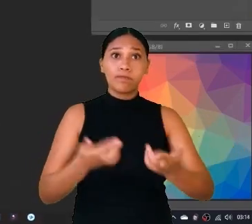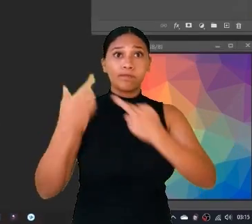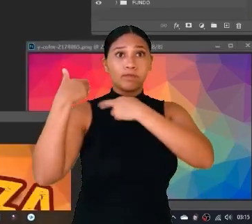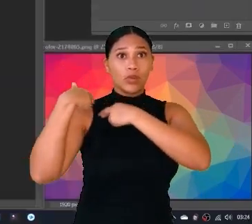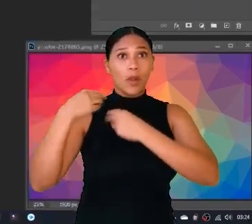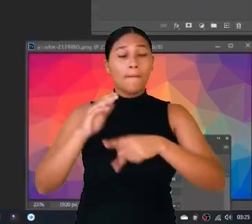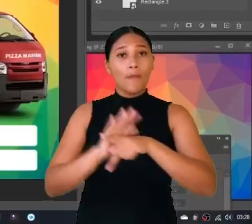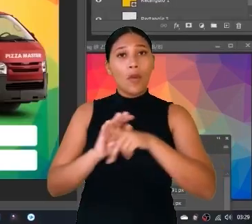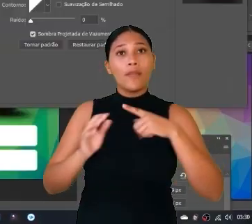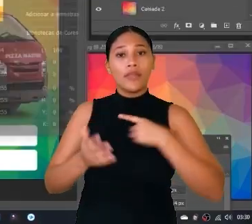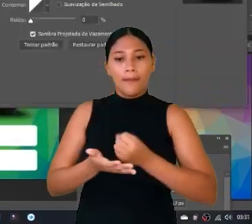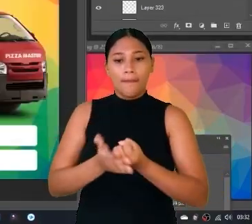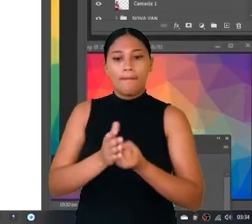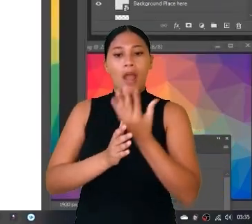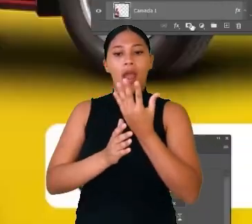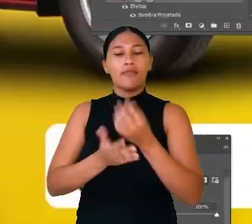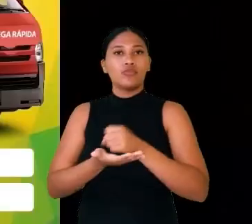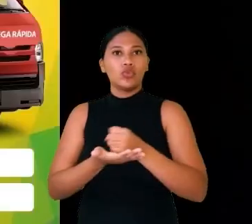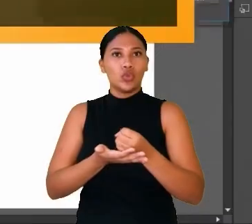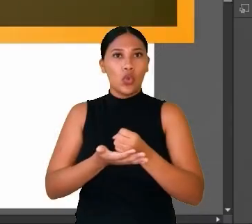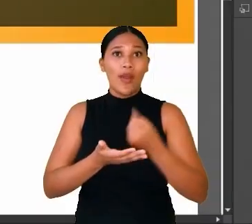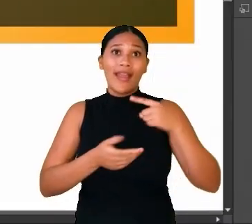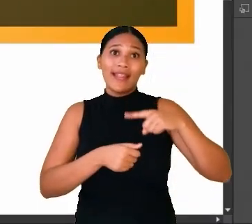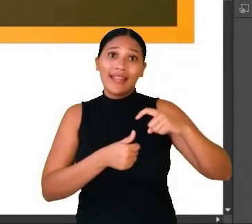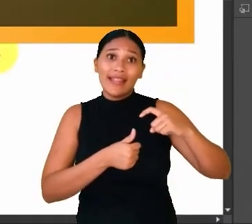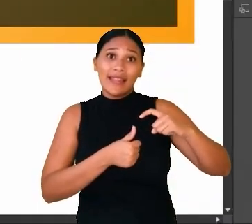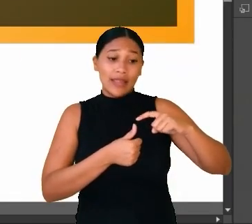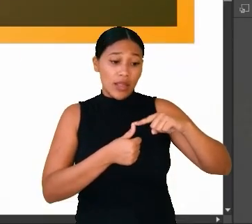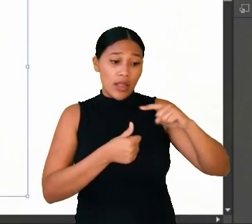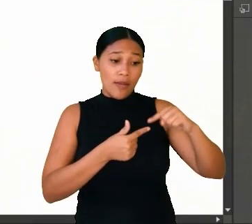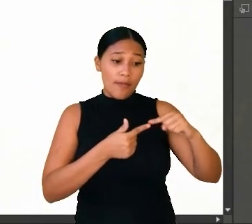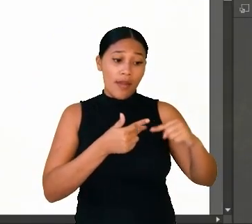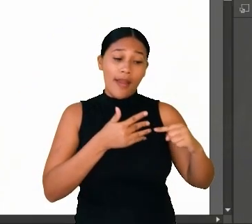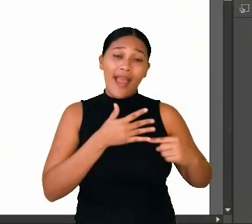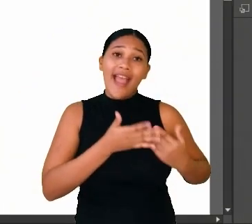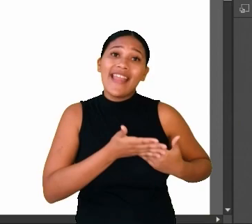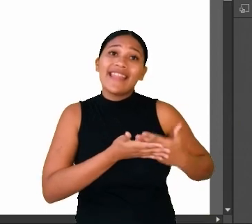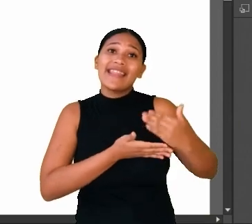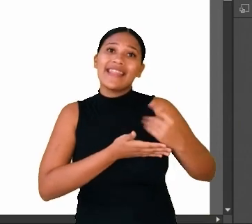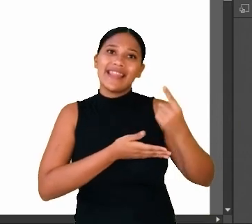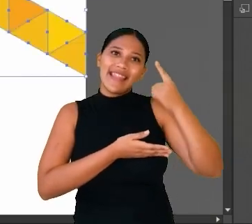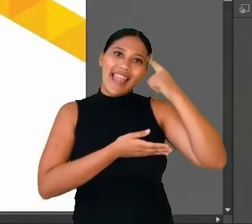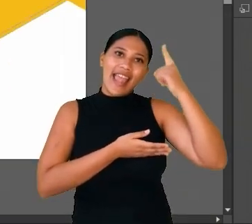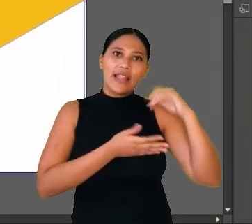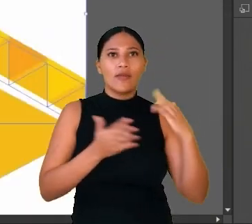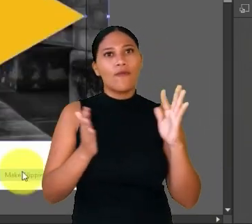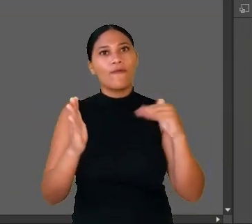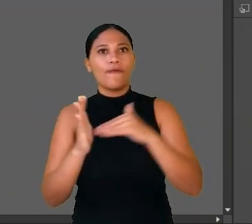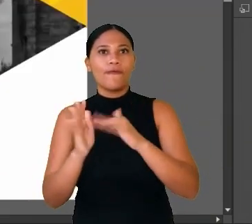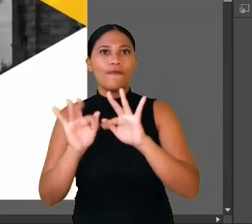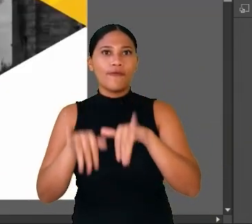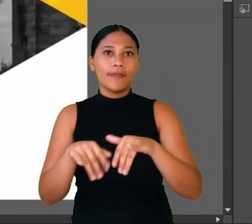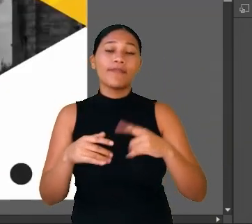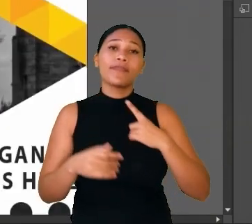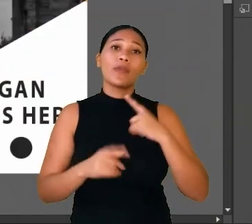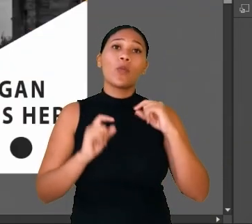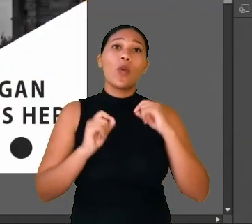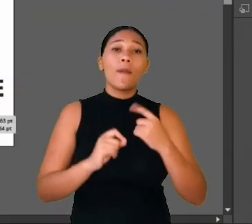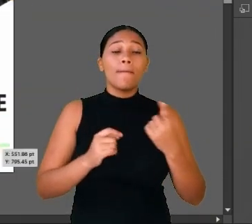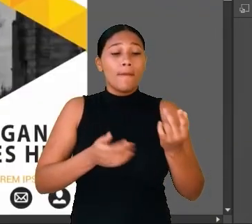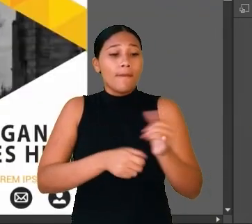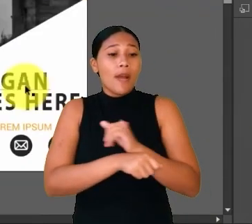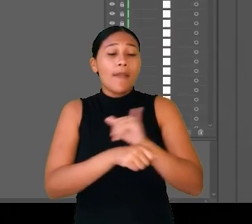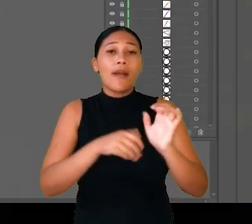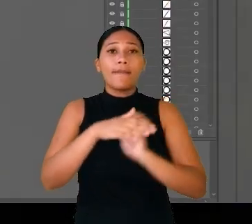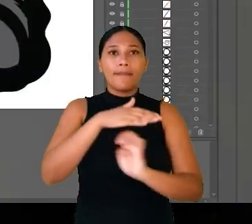se empenhar em colocar o jogo na estante de compra do início da ideia até o produto final. Nós temos o mercado ferramental, que é